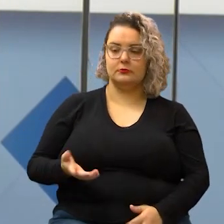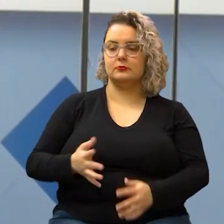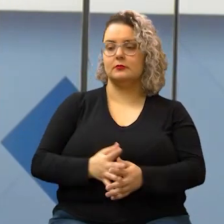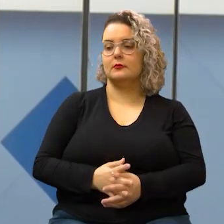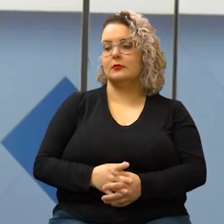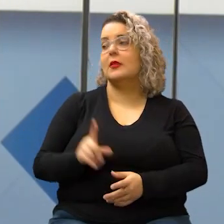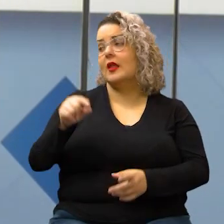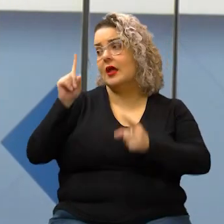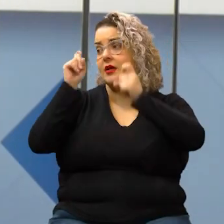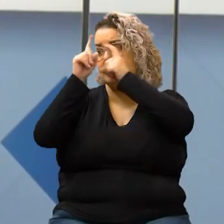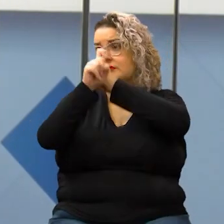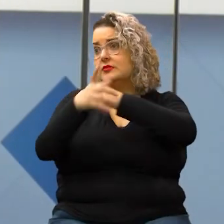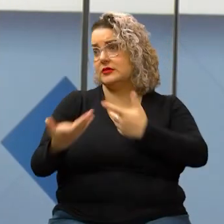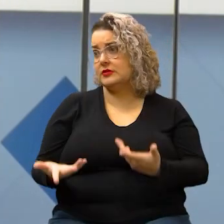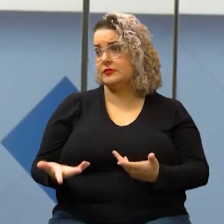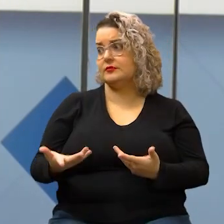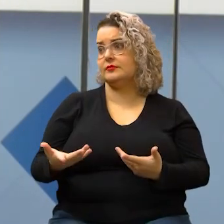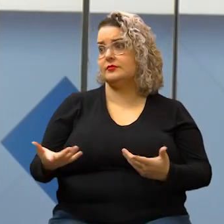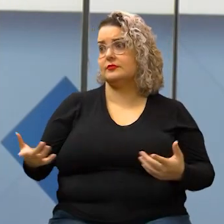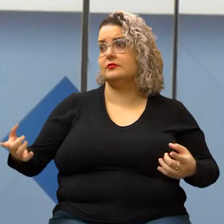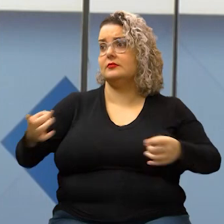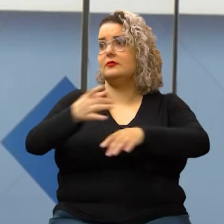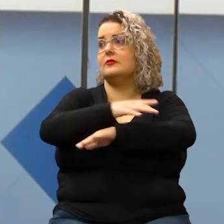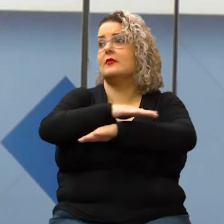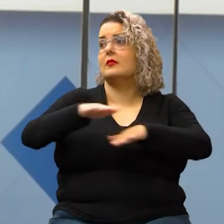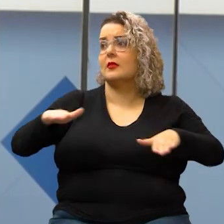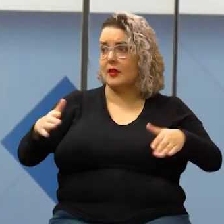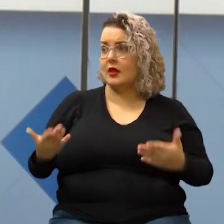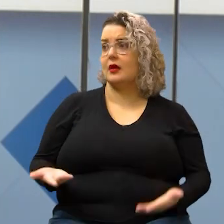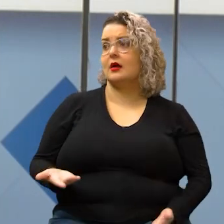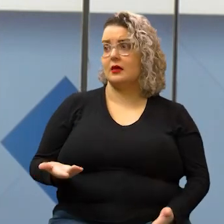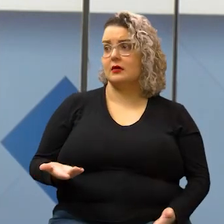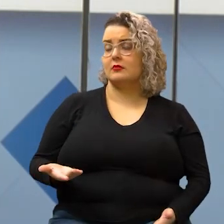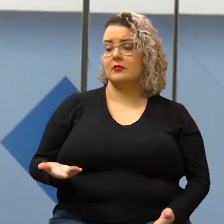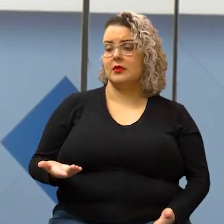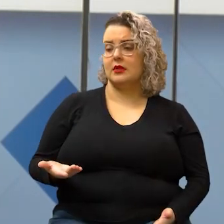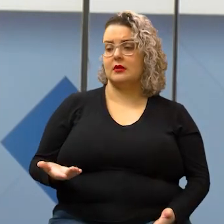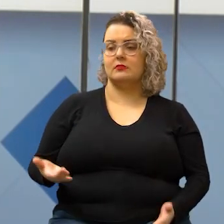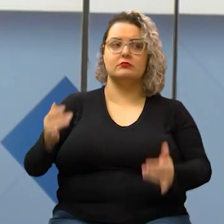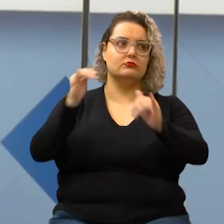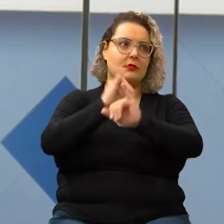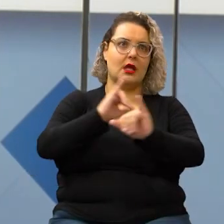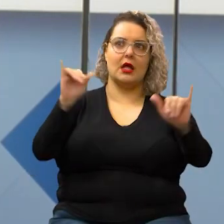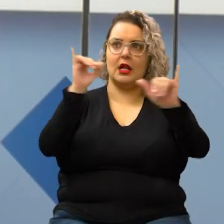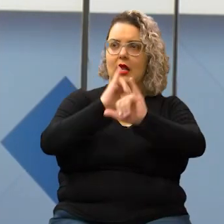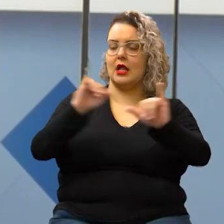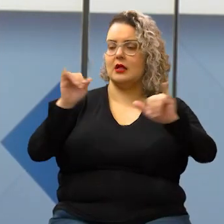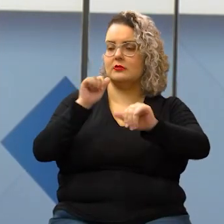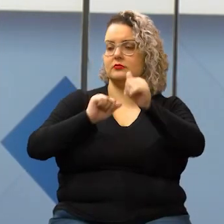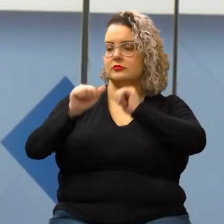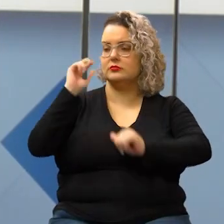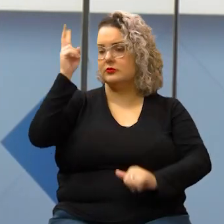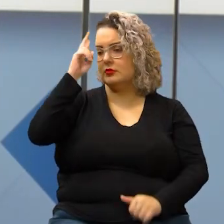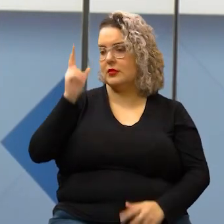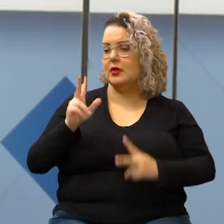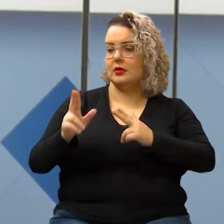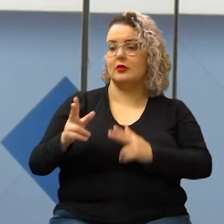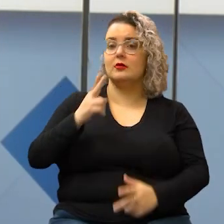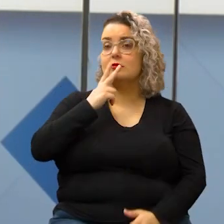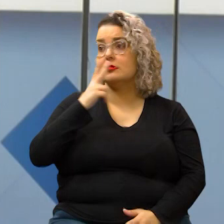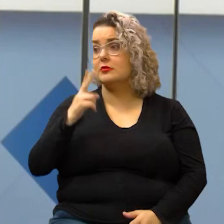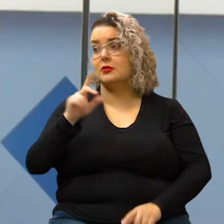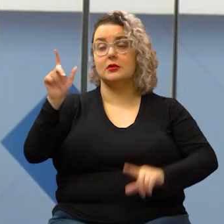é difícil você combater, retirar a propaganda da bebida igual foi tirada do cigarro,